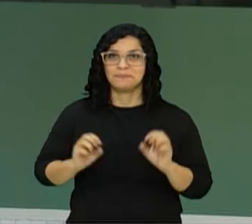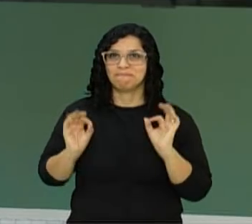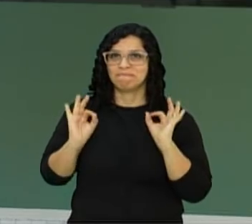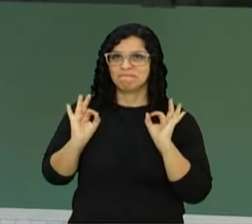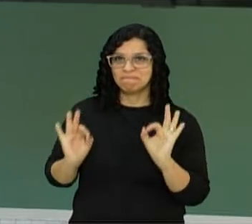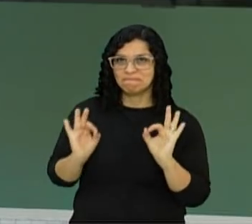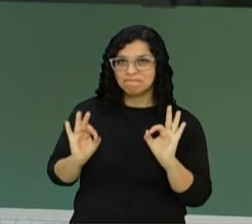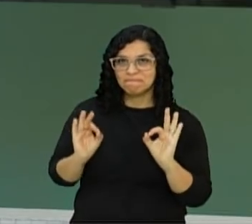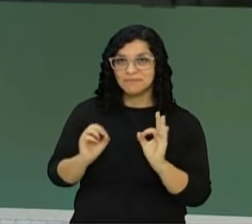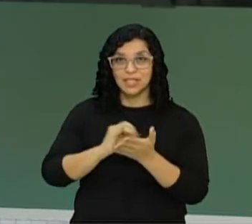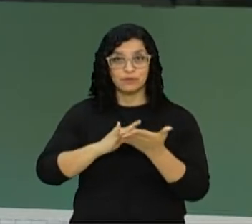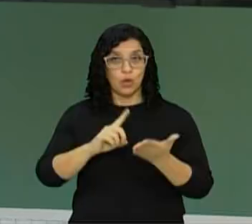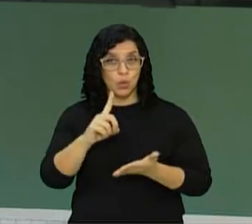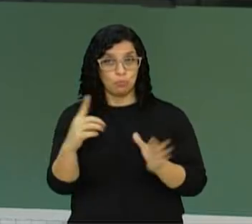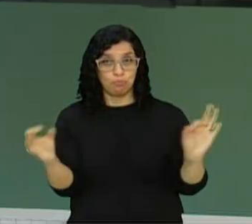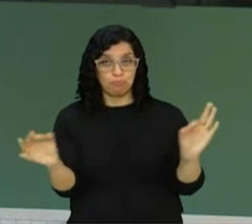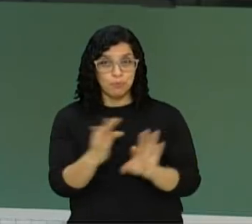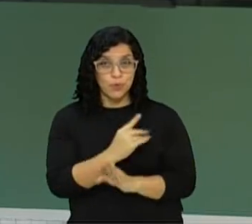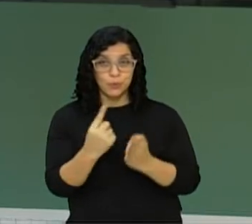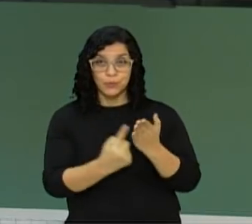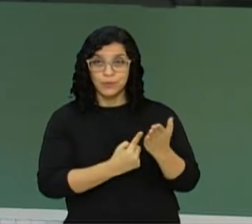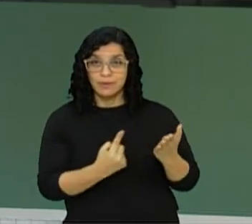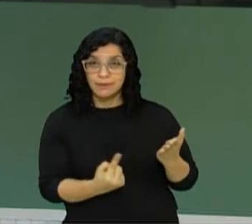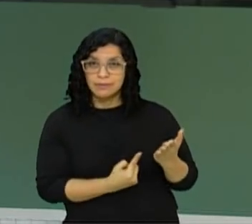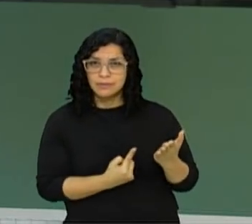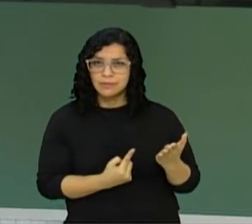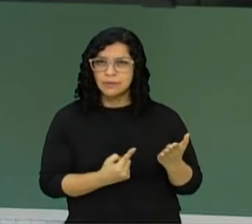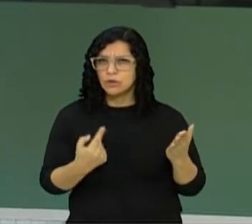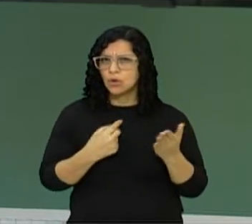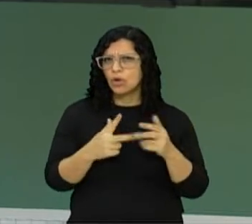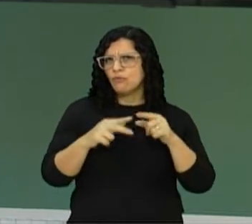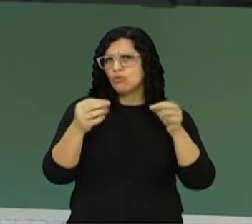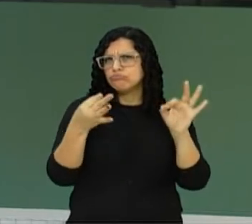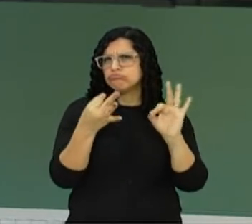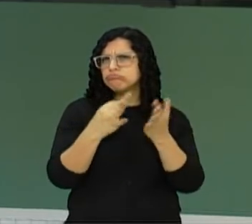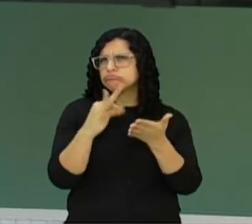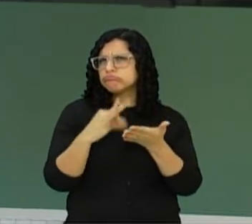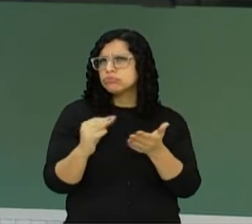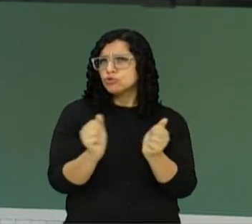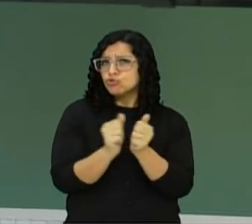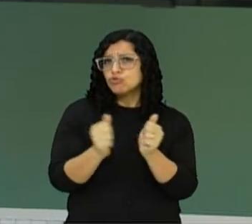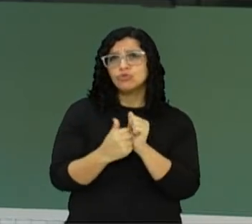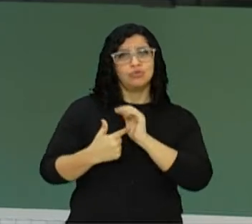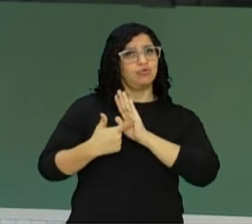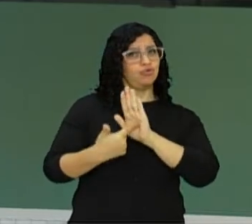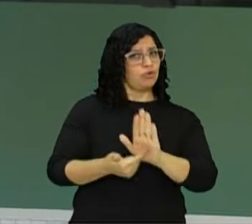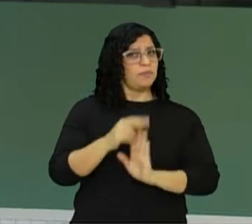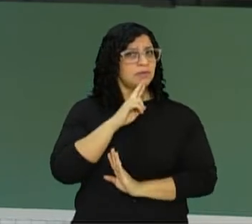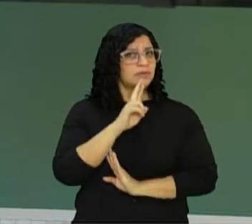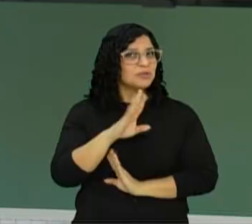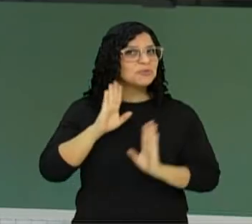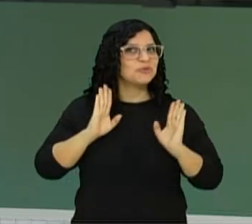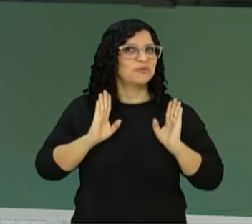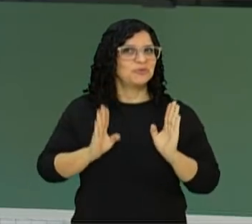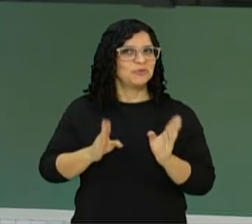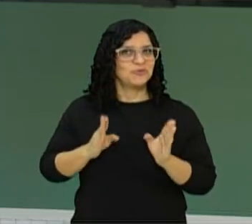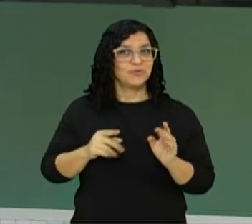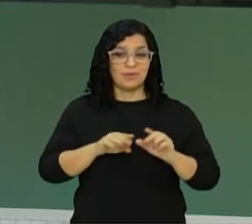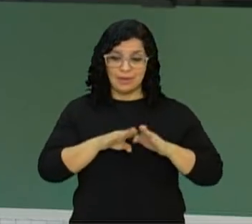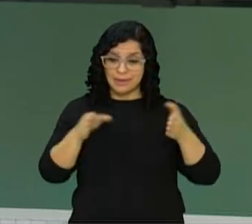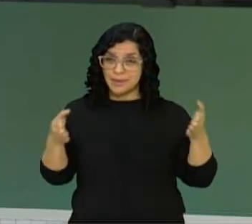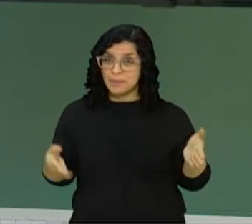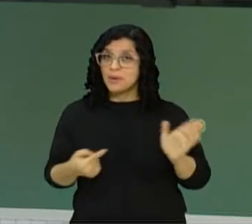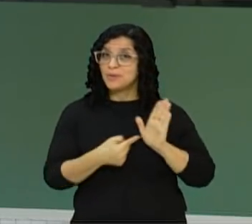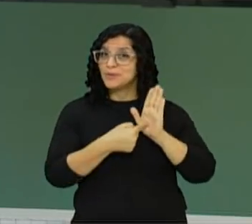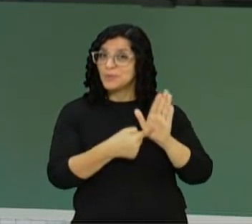Ótimo! Atividade 1 copiada no seu caderno e eu não vou corrigir com vocês porque eu já mostrei a resposta para vocês na